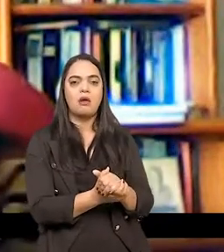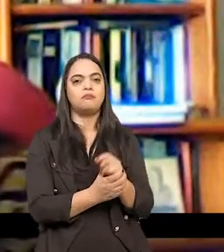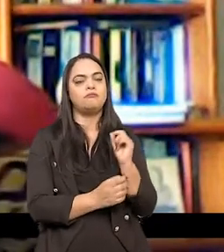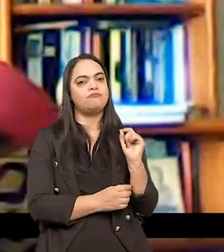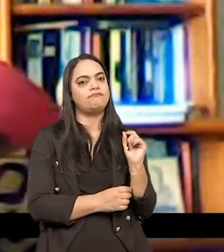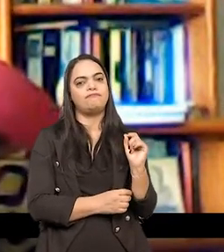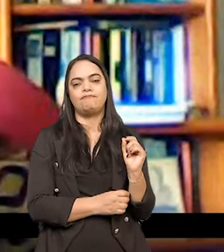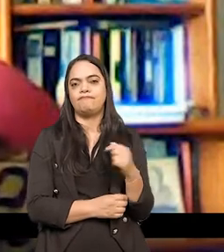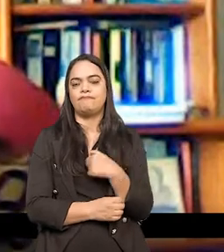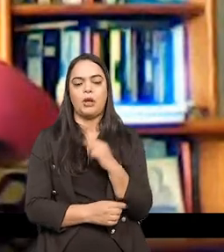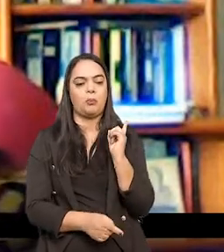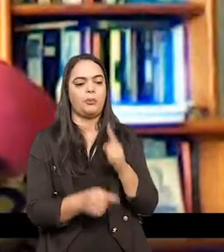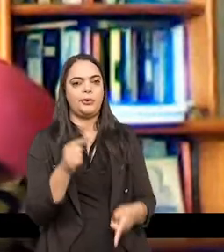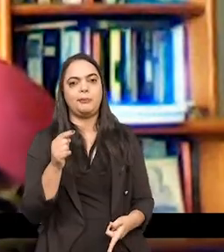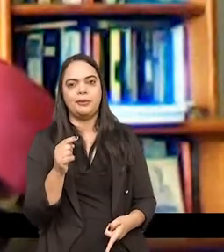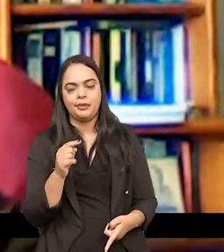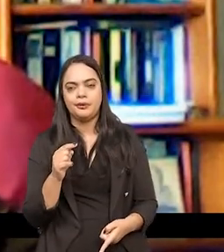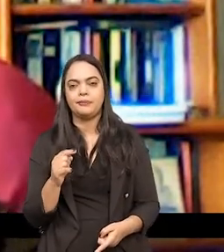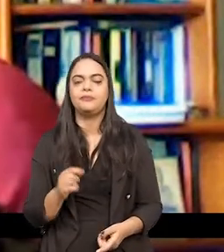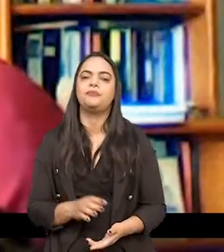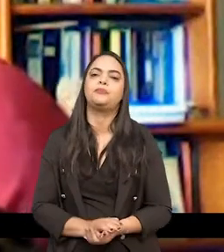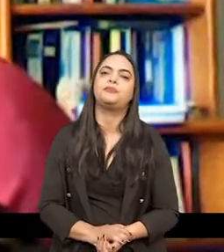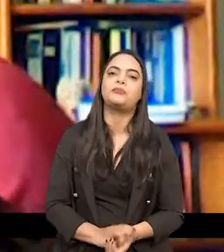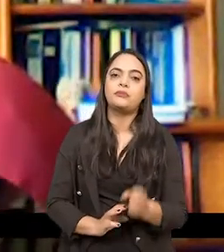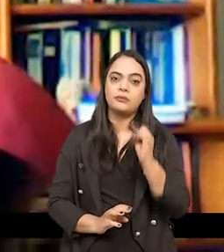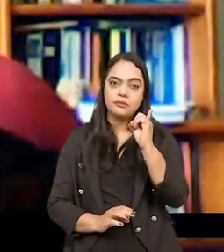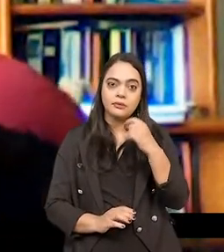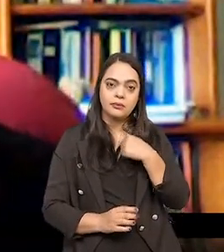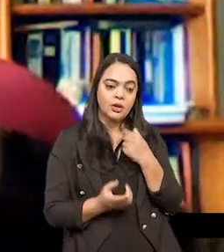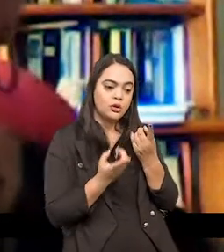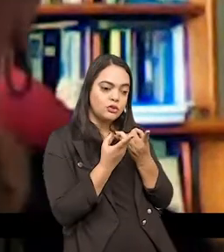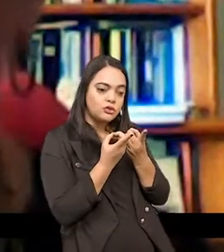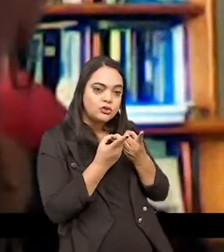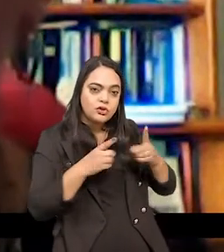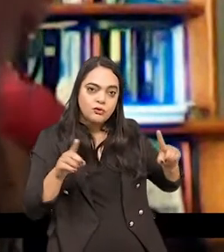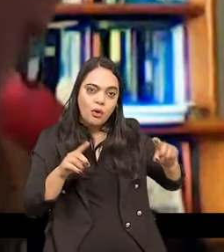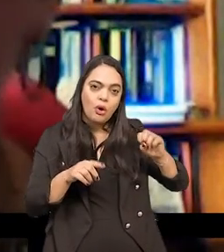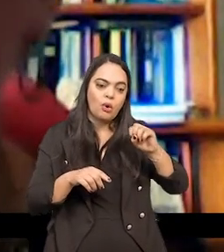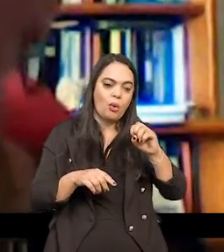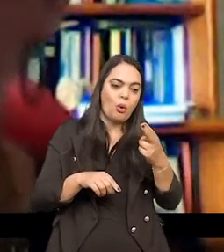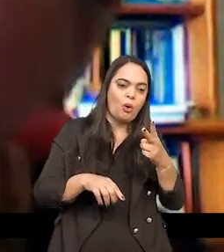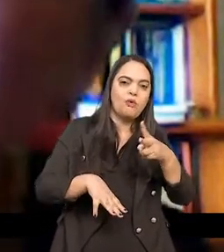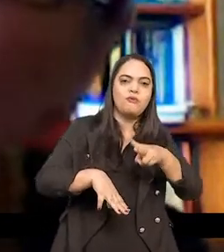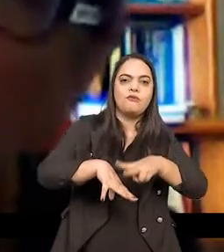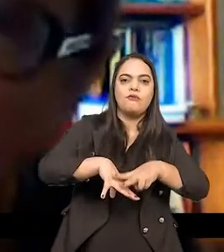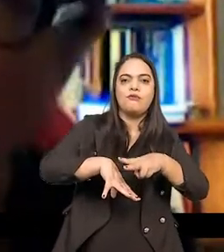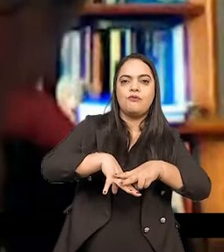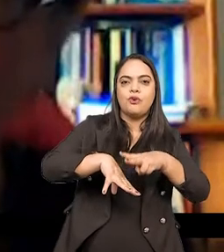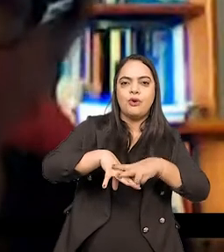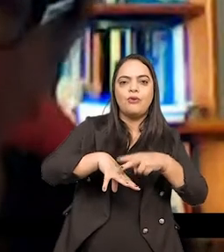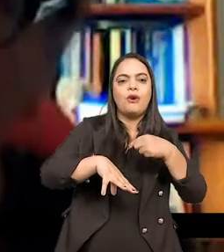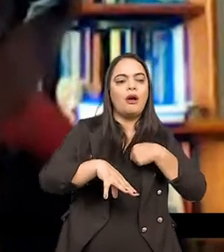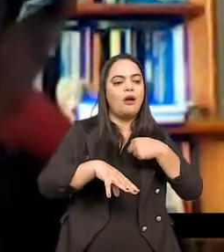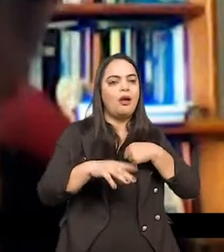vira incapaz. Se eu me desquito, eu fico viúva, eu volto a ser